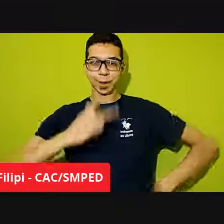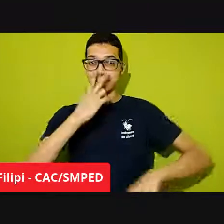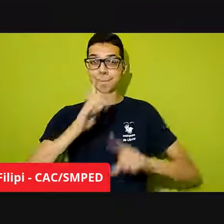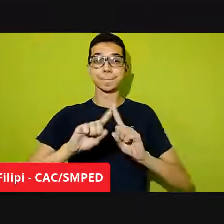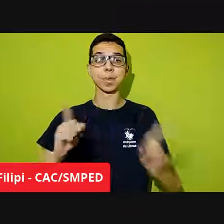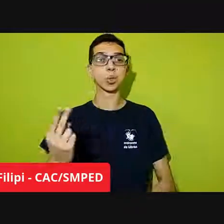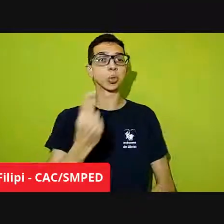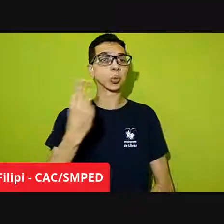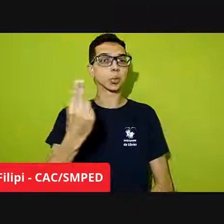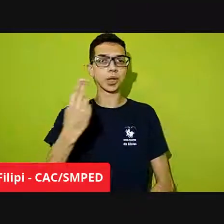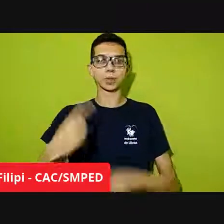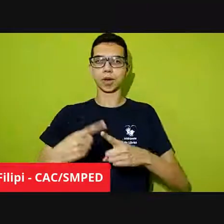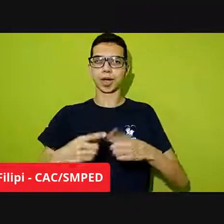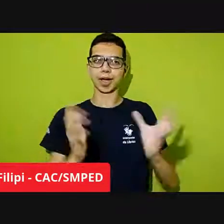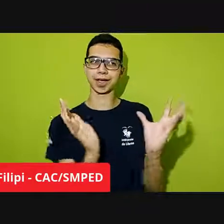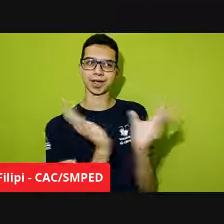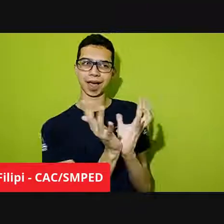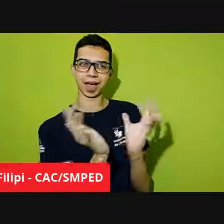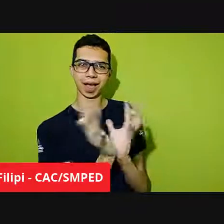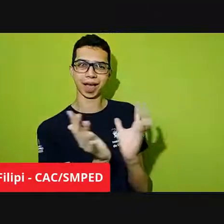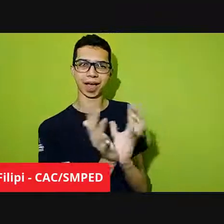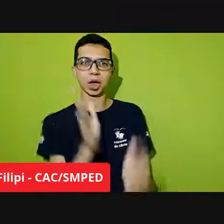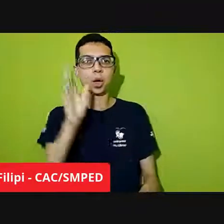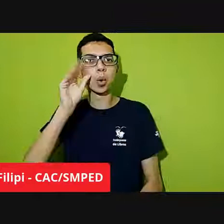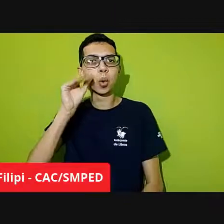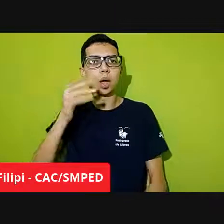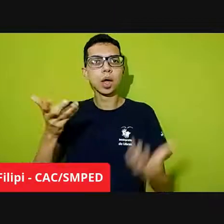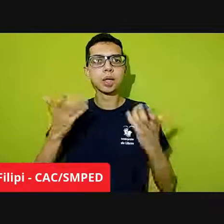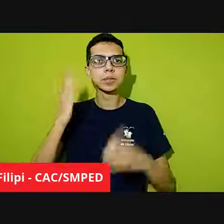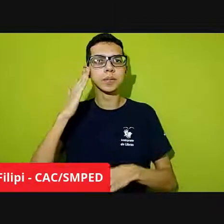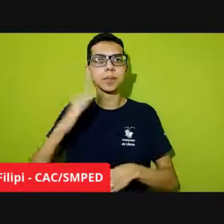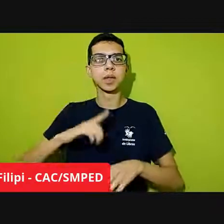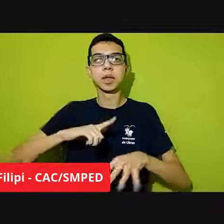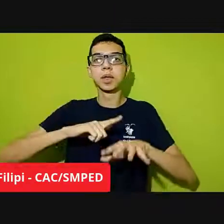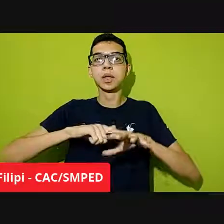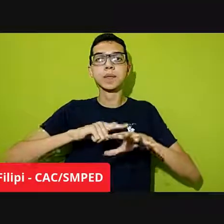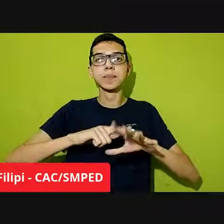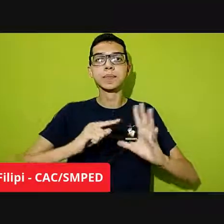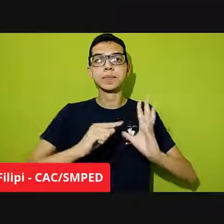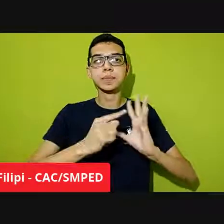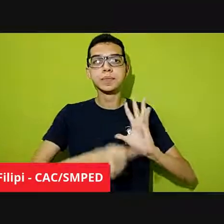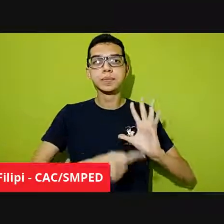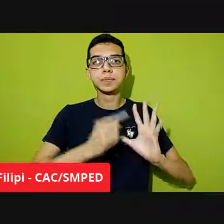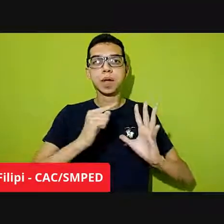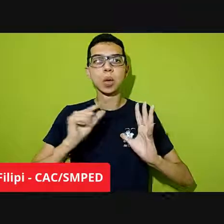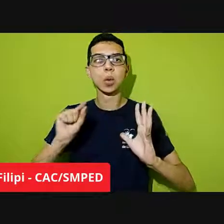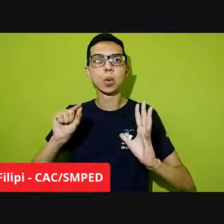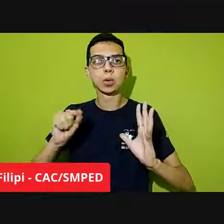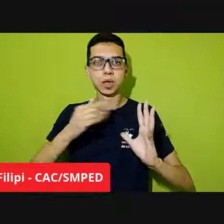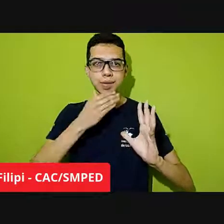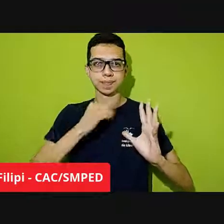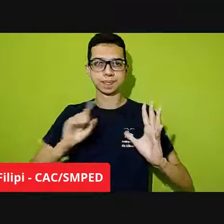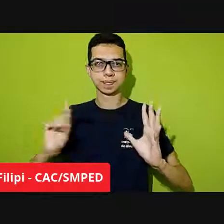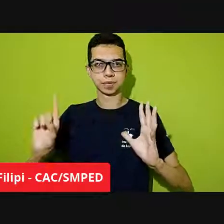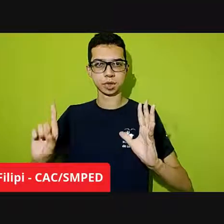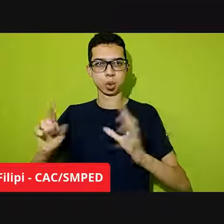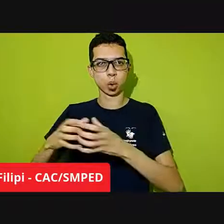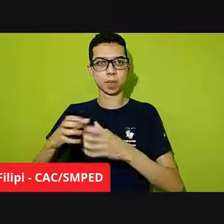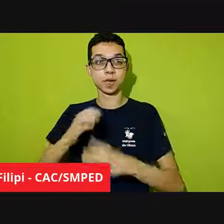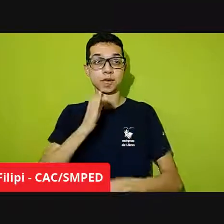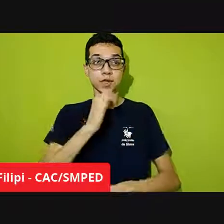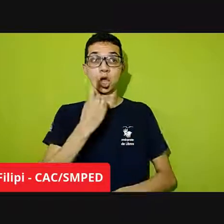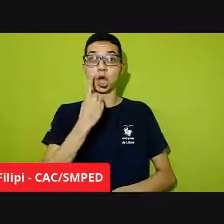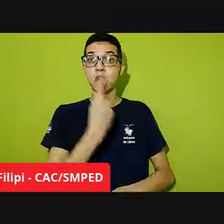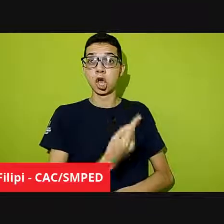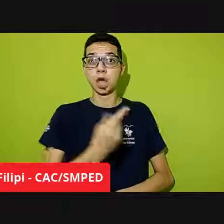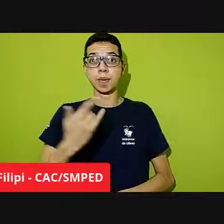deu. A galera ficou muito curiosa, queria saber o que que tinha acontecido com a minha mão. E aí o moleque do fundo do grupo gritou: olha a mão dele, gente, é igual ao do